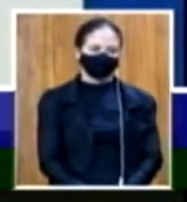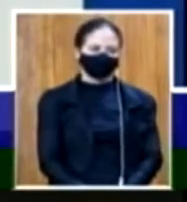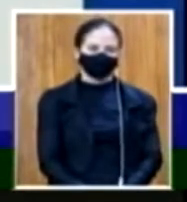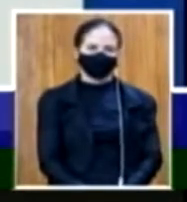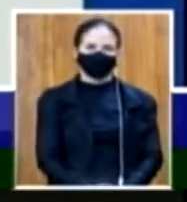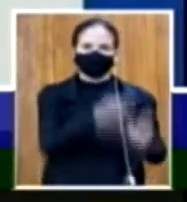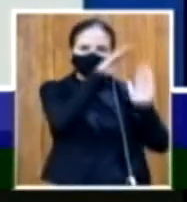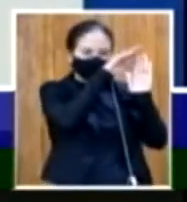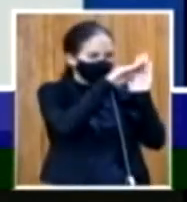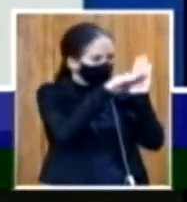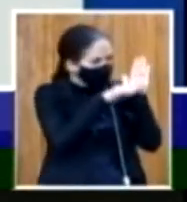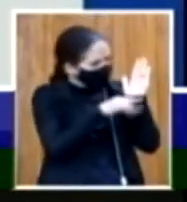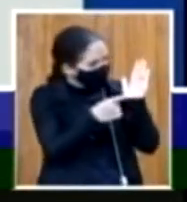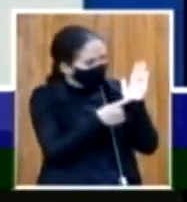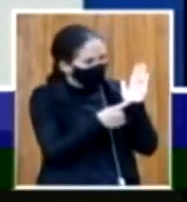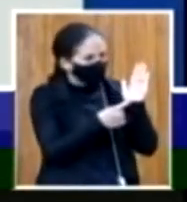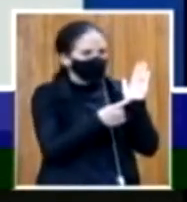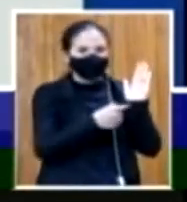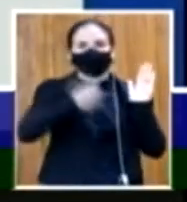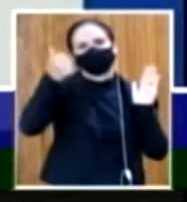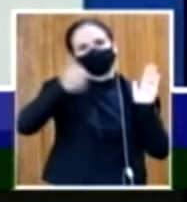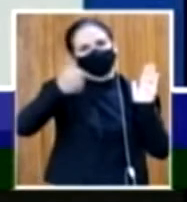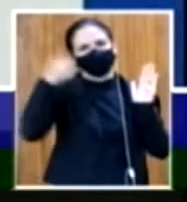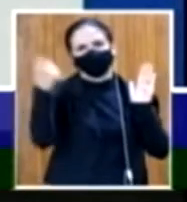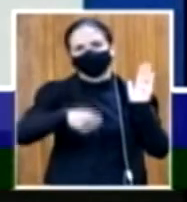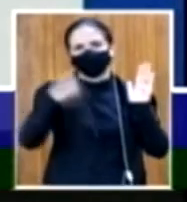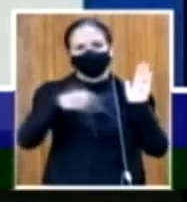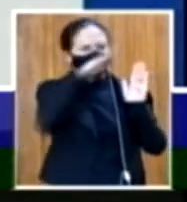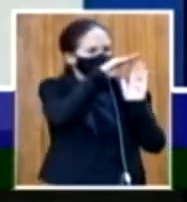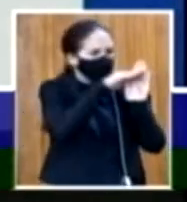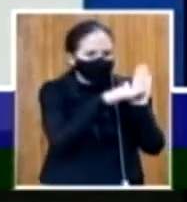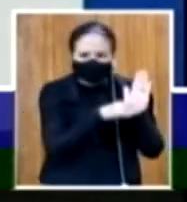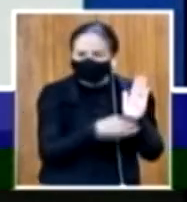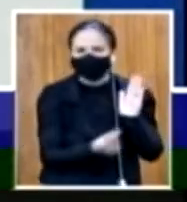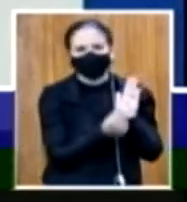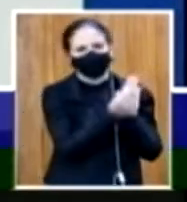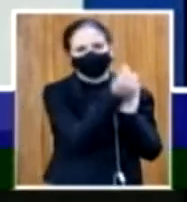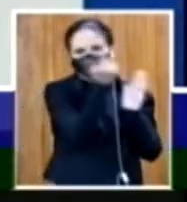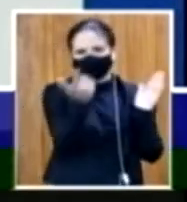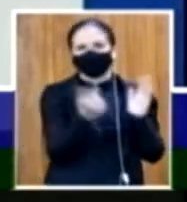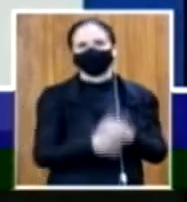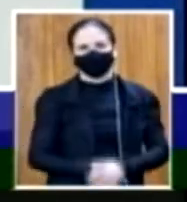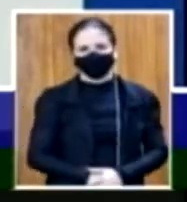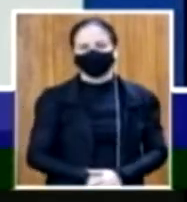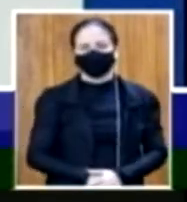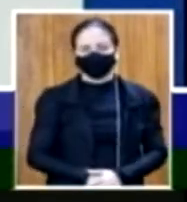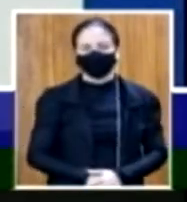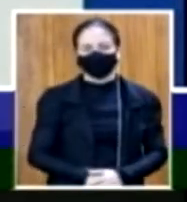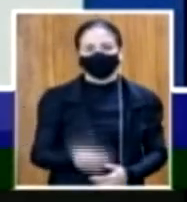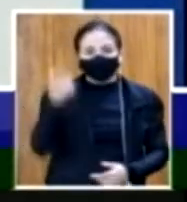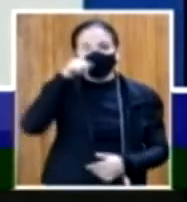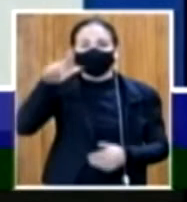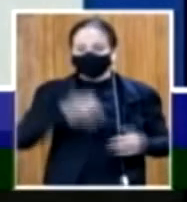o planejamento, esse é o primeiro. Se fala muito em planejamento tributário. Né? Um outro